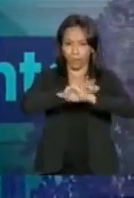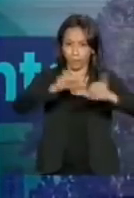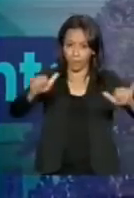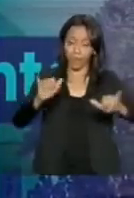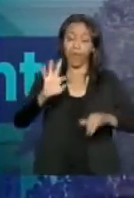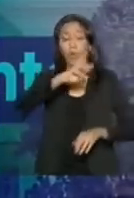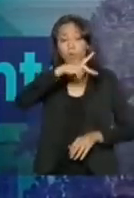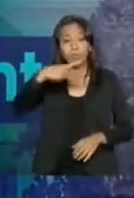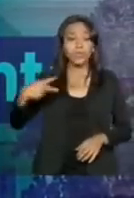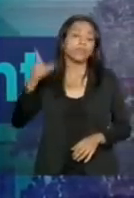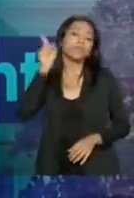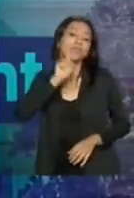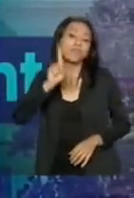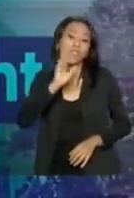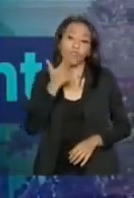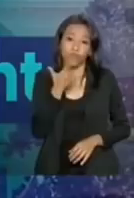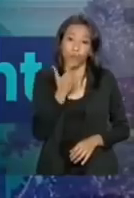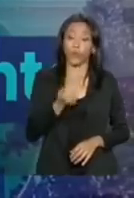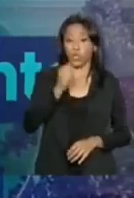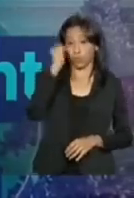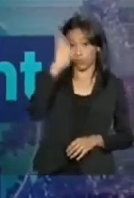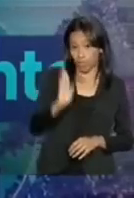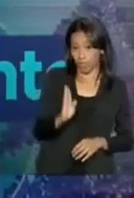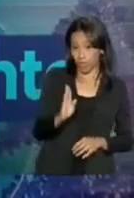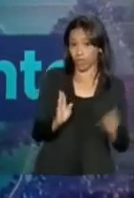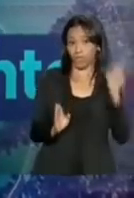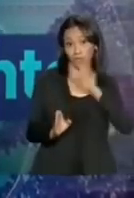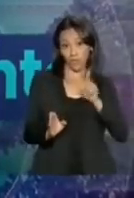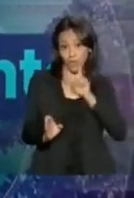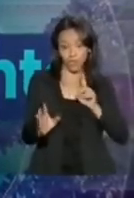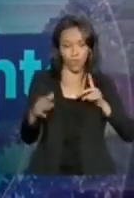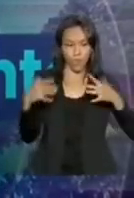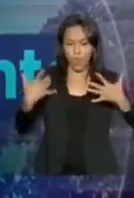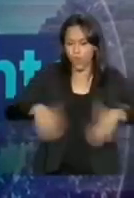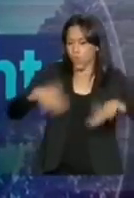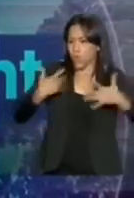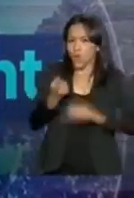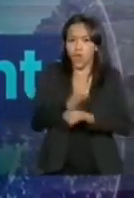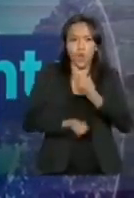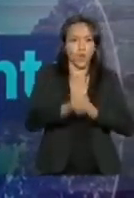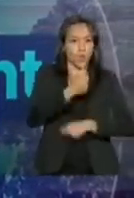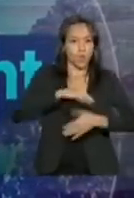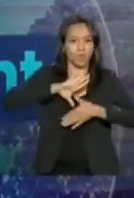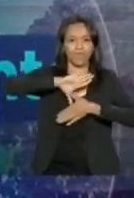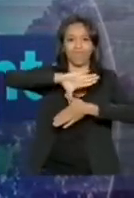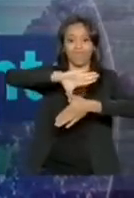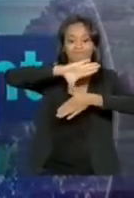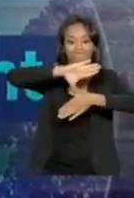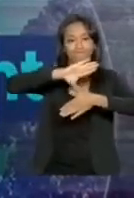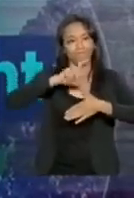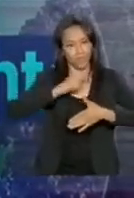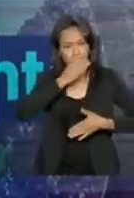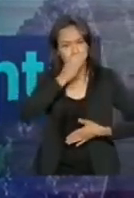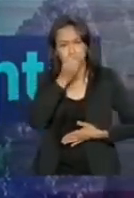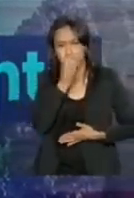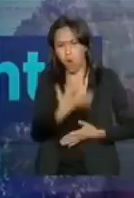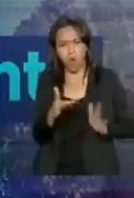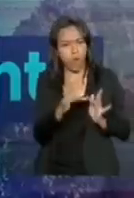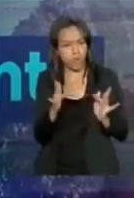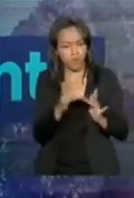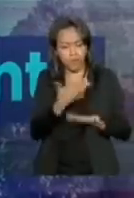presidente Donald Trump afirmou que Brasil e Estados Unidos são as duas maiores economias da região, têm uma relação muito boa e